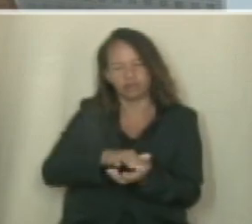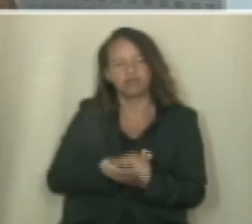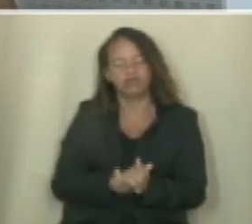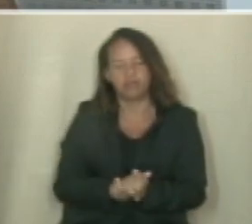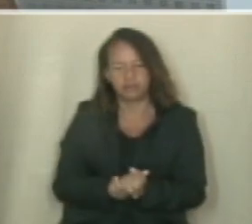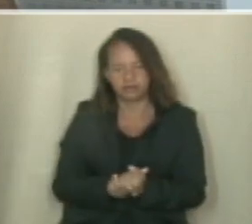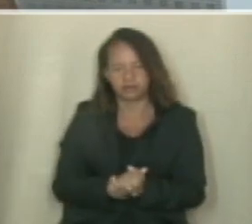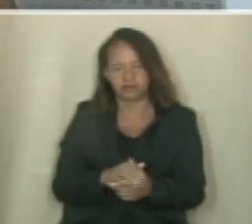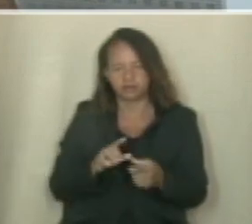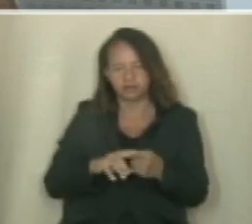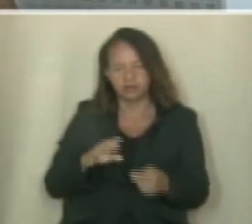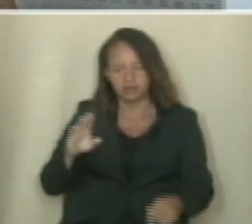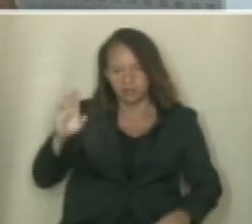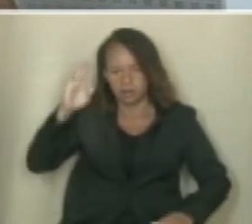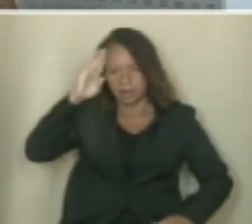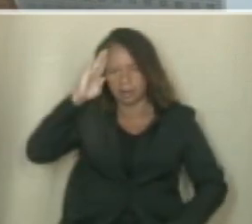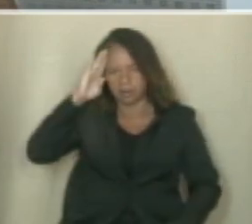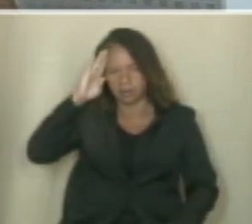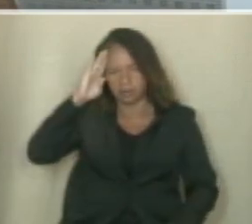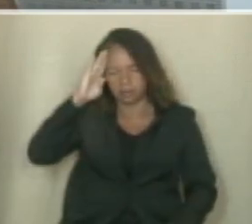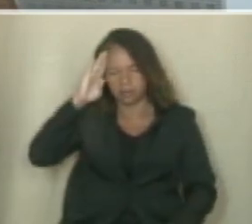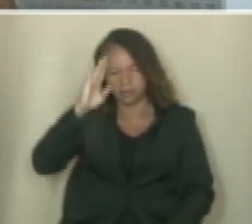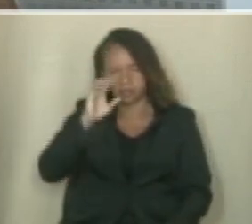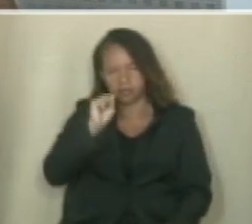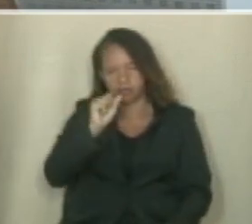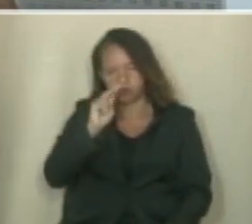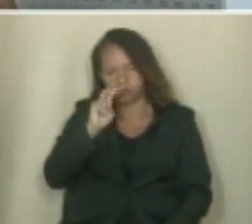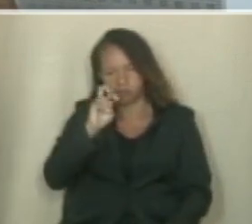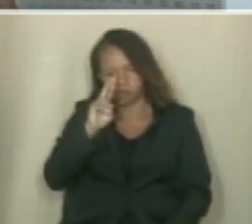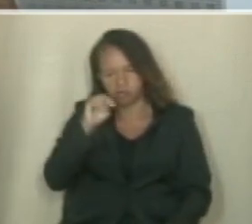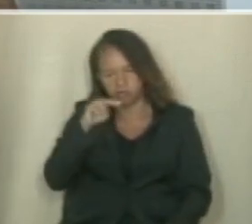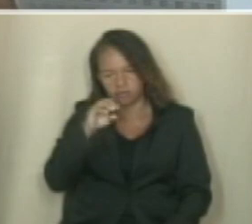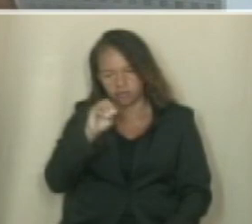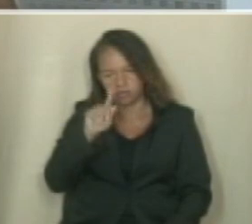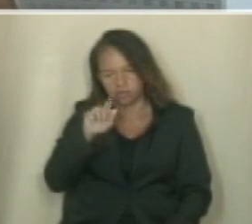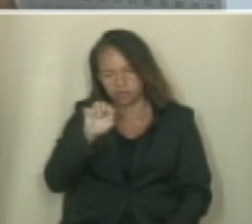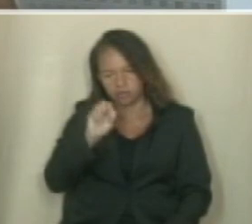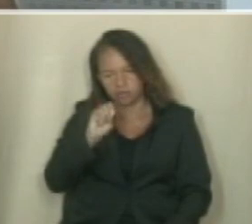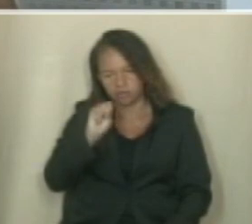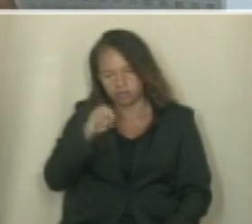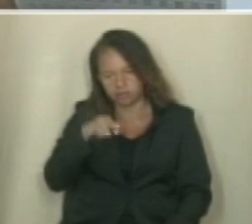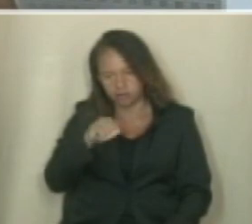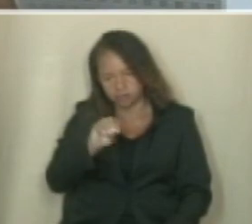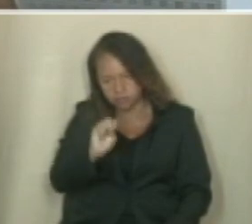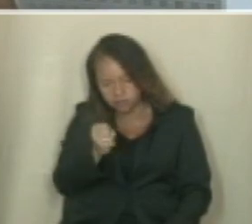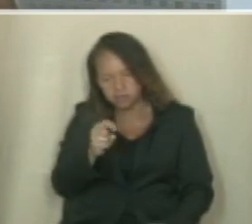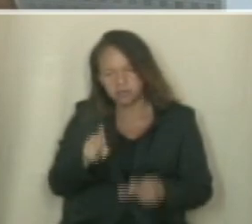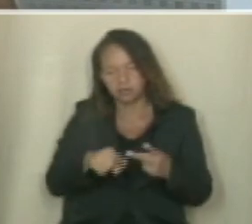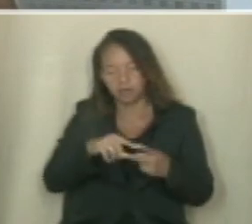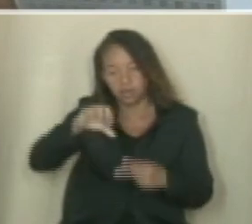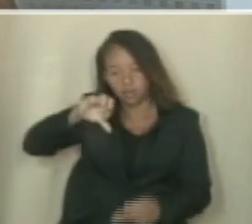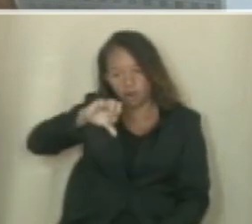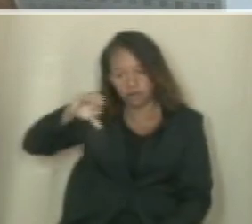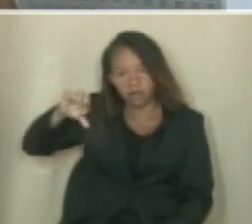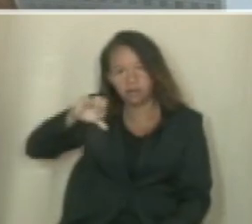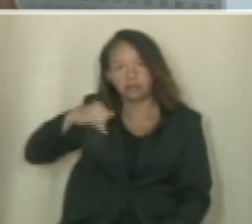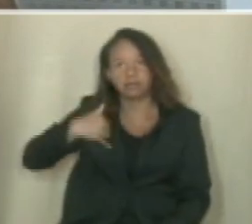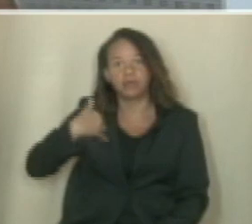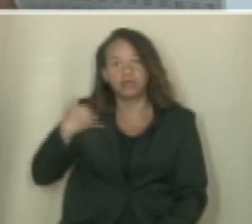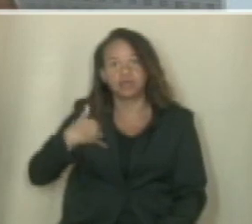são o capitão Severino Gomes de Souza, com 99